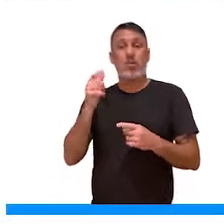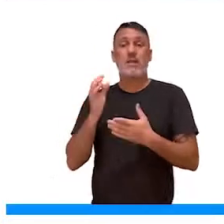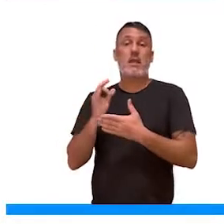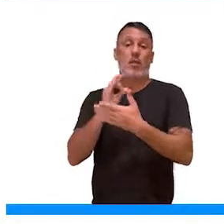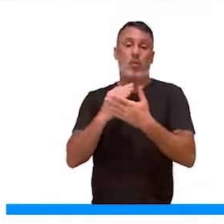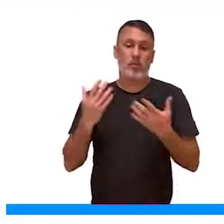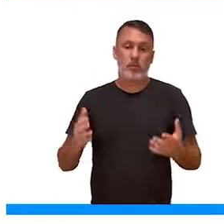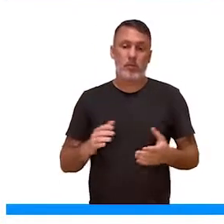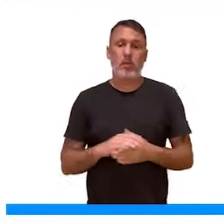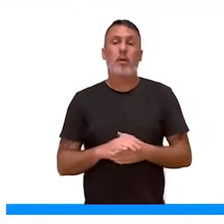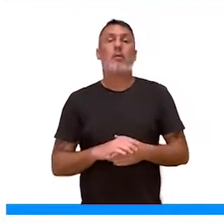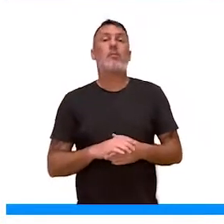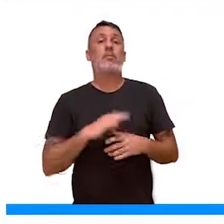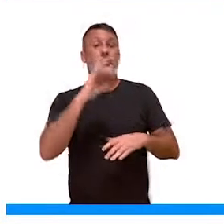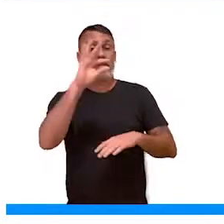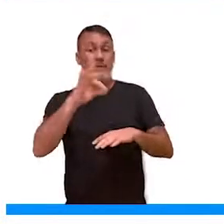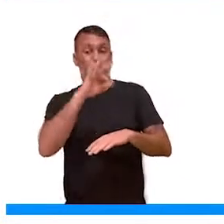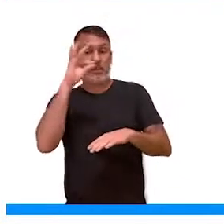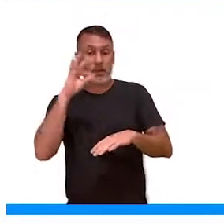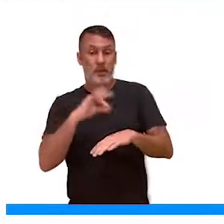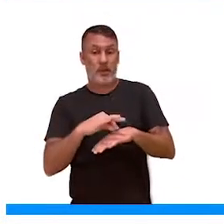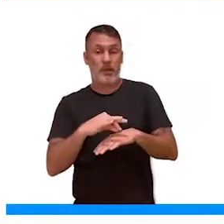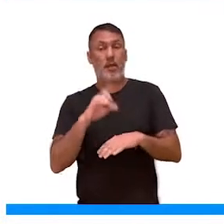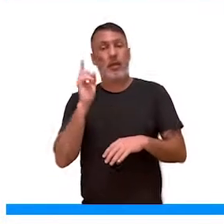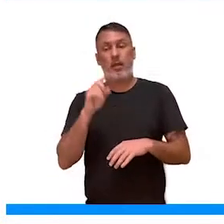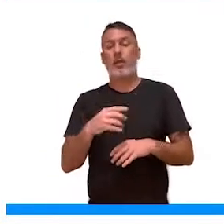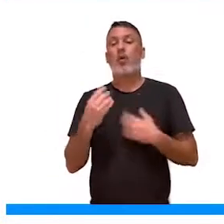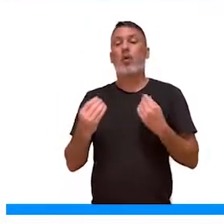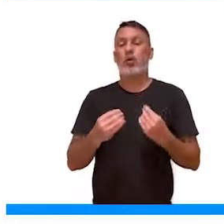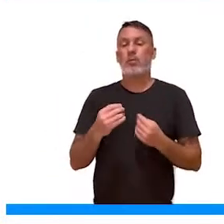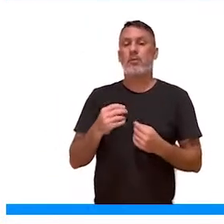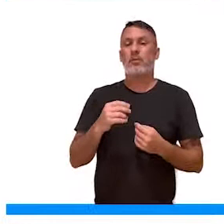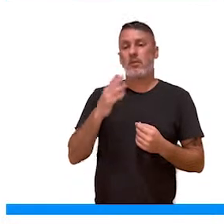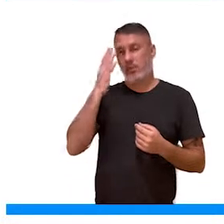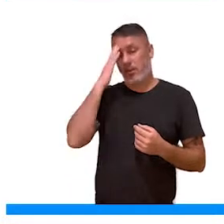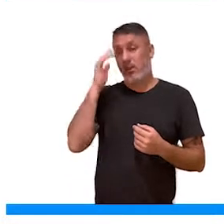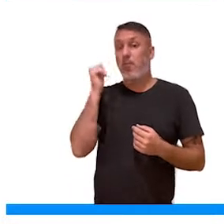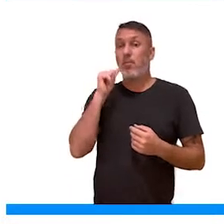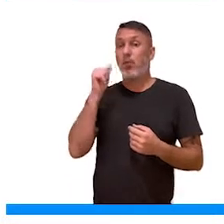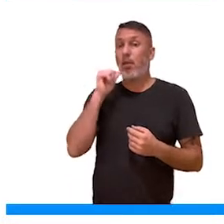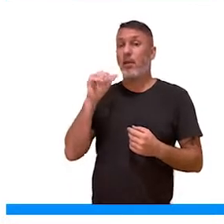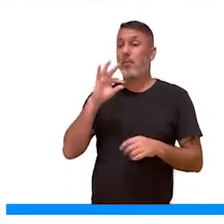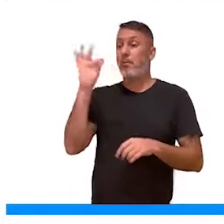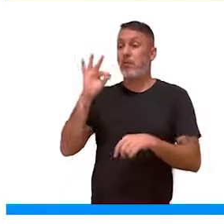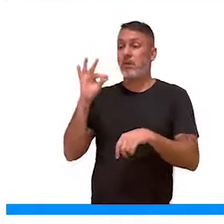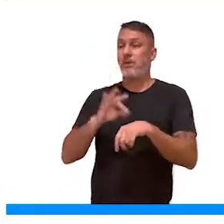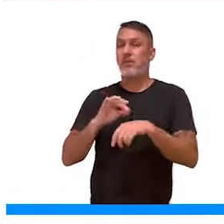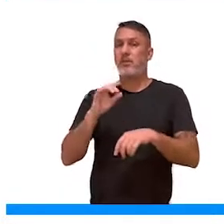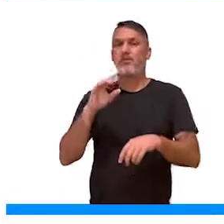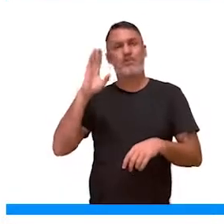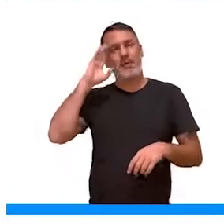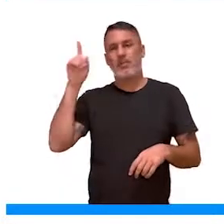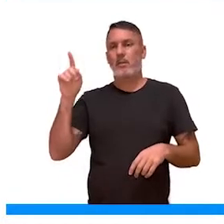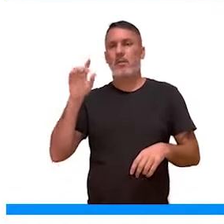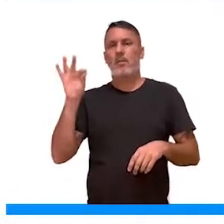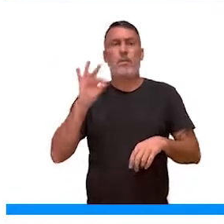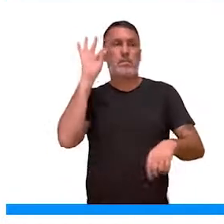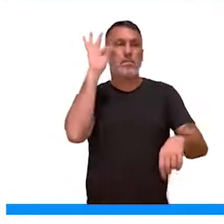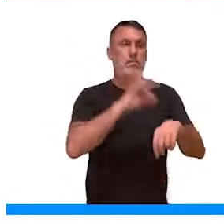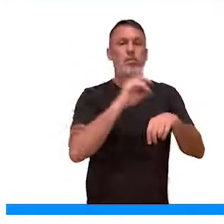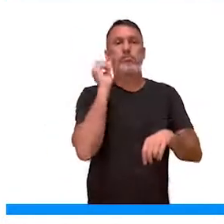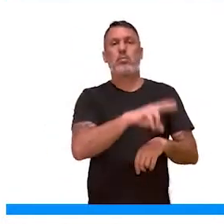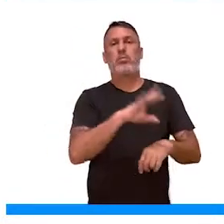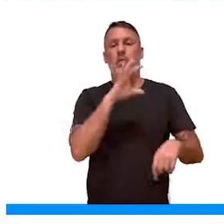células. A dengue, a transmissão é através da saliva das fêmeas, né, do Aedes aegypti, que é o